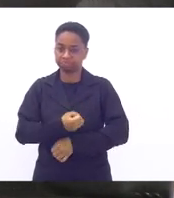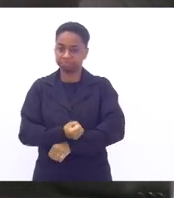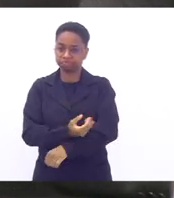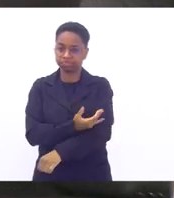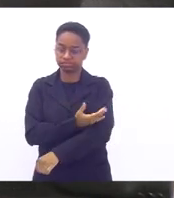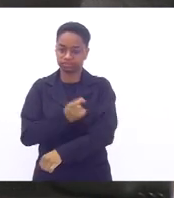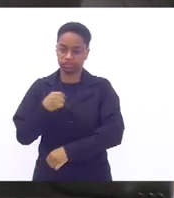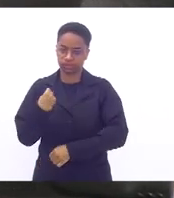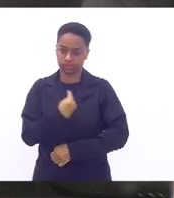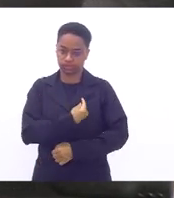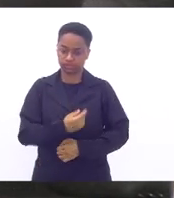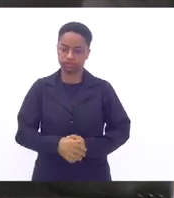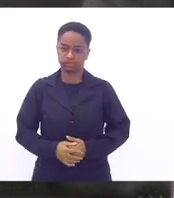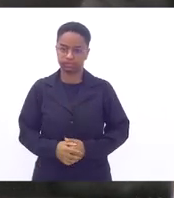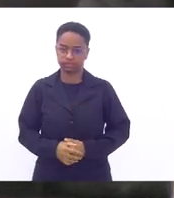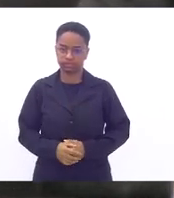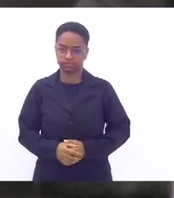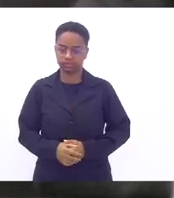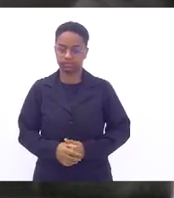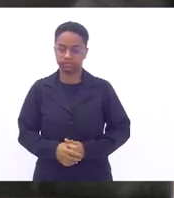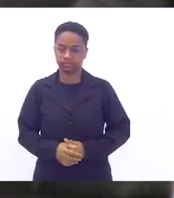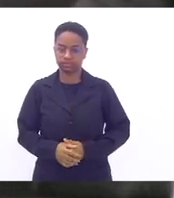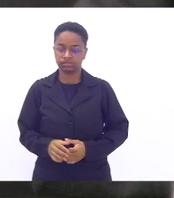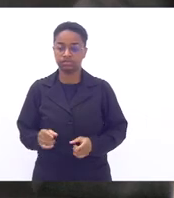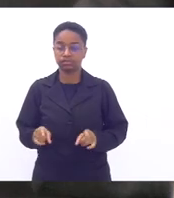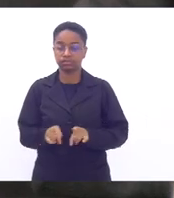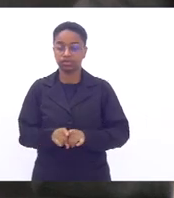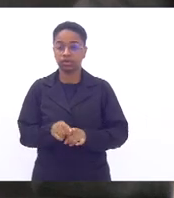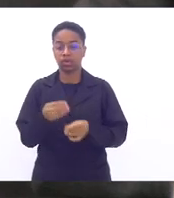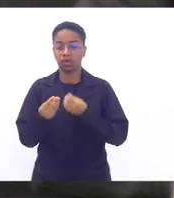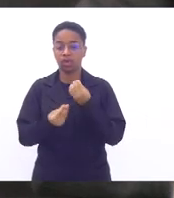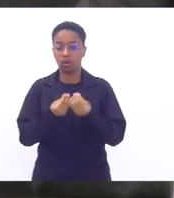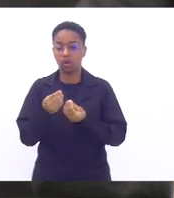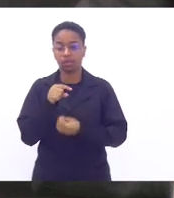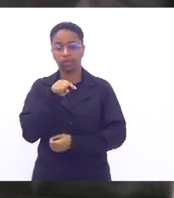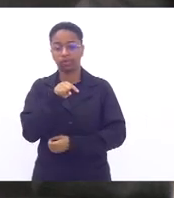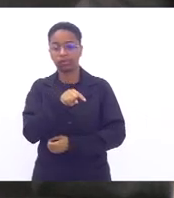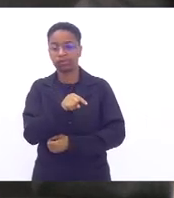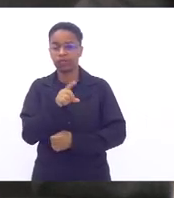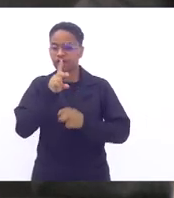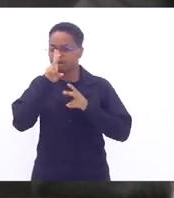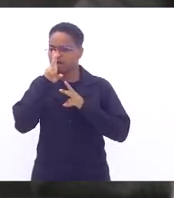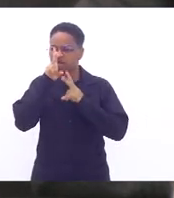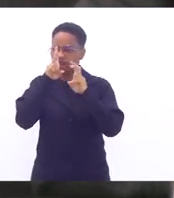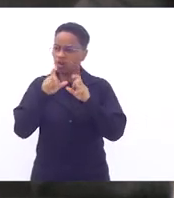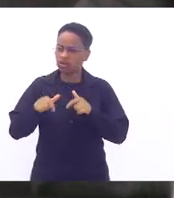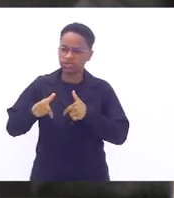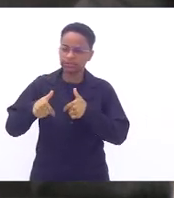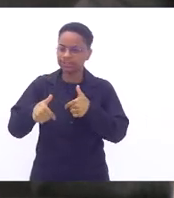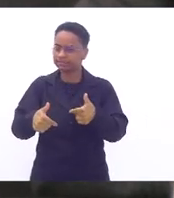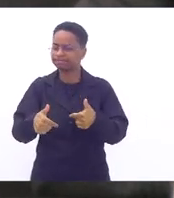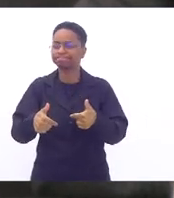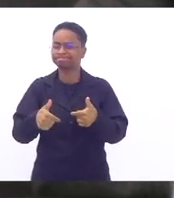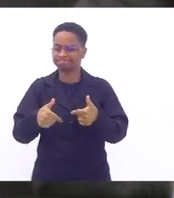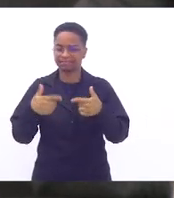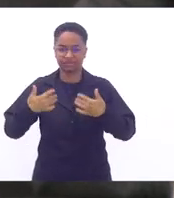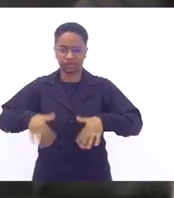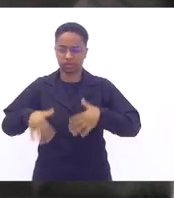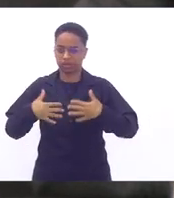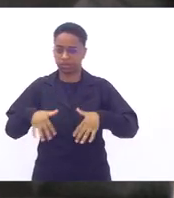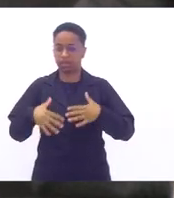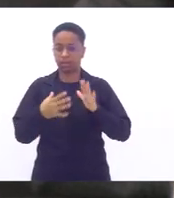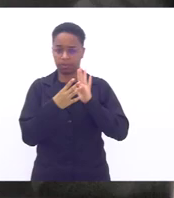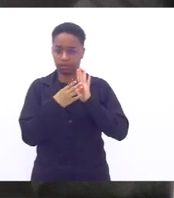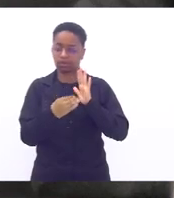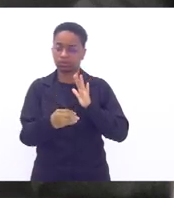nós a força que esse menino tem é inspiradora é uma força que